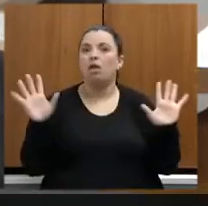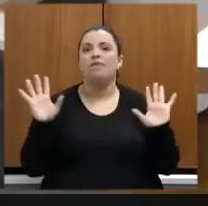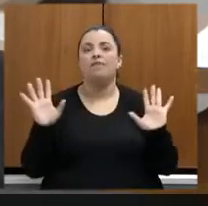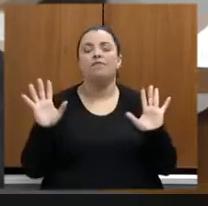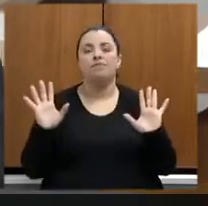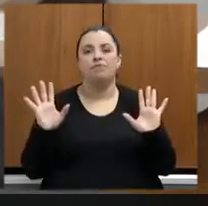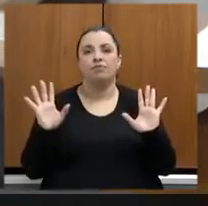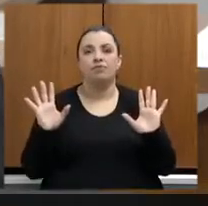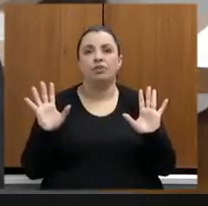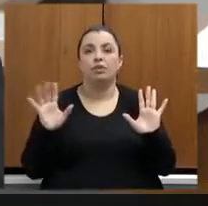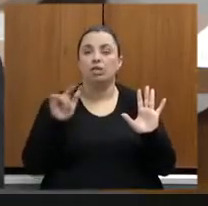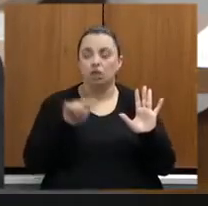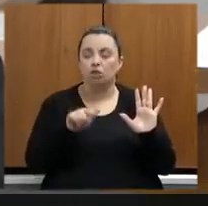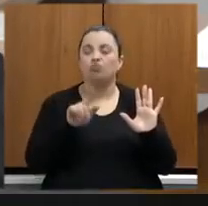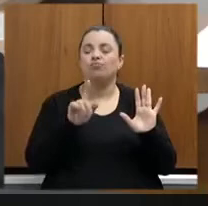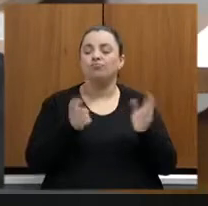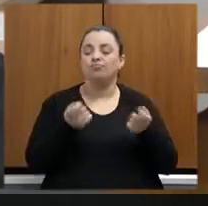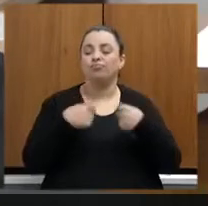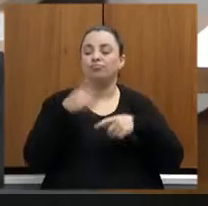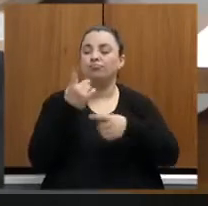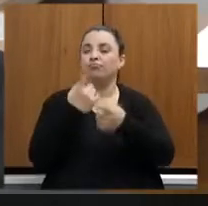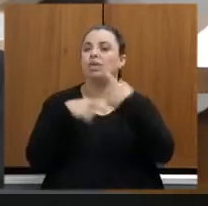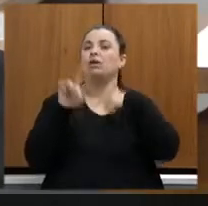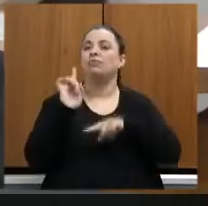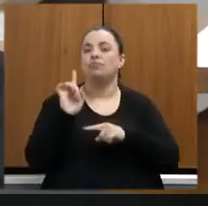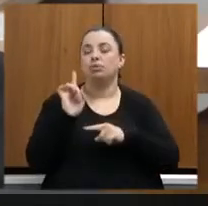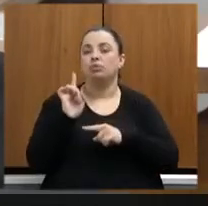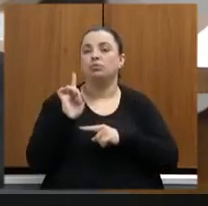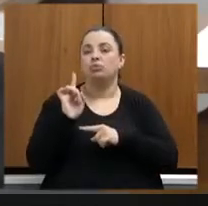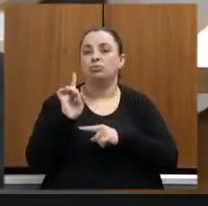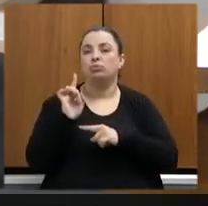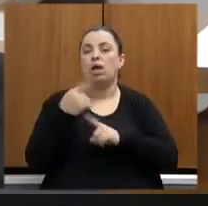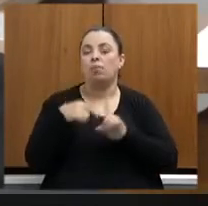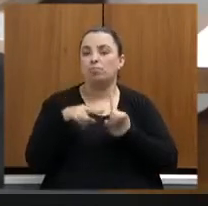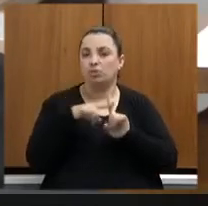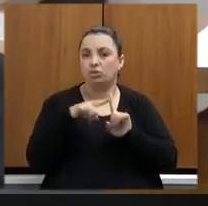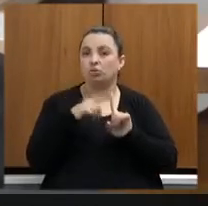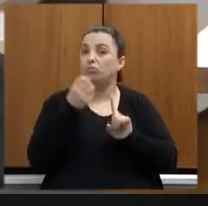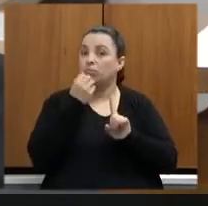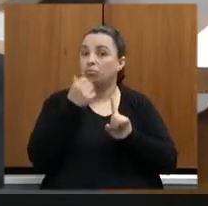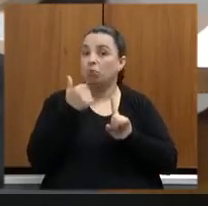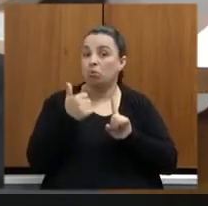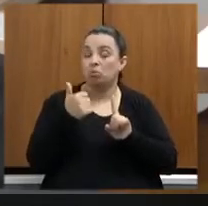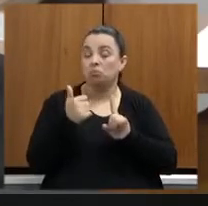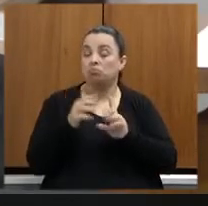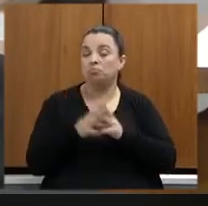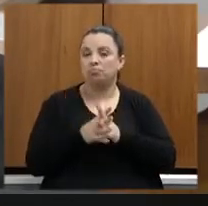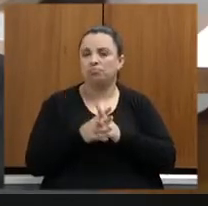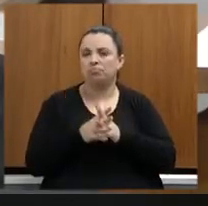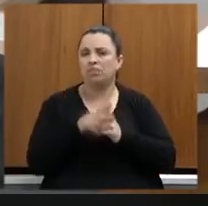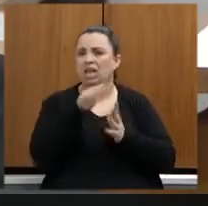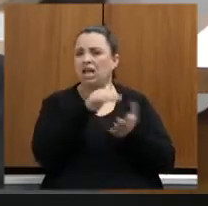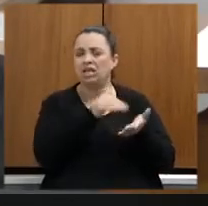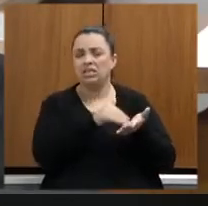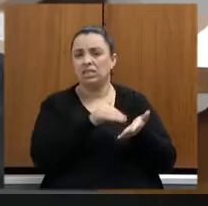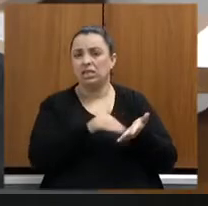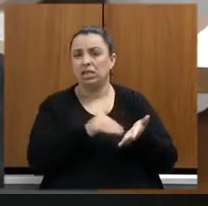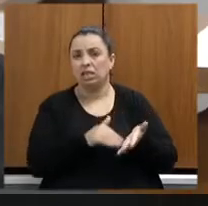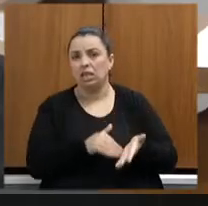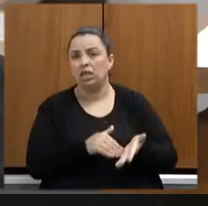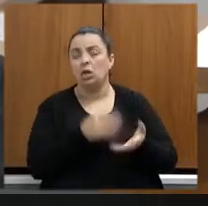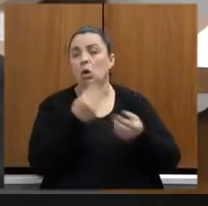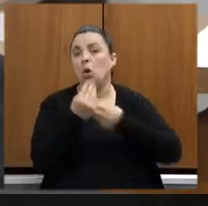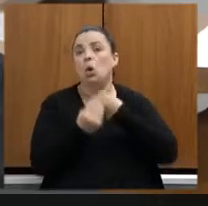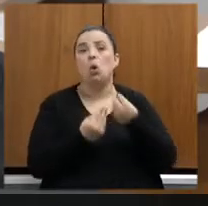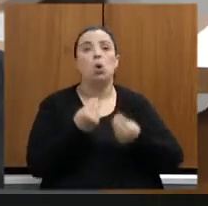tem um grande avanço é eu não sei o que a secretaria tem